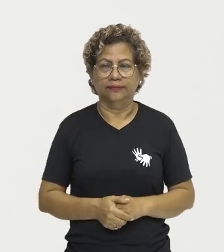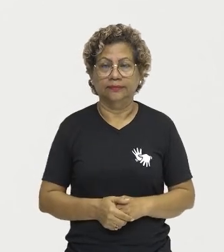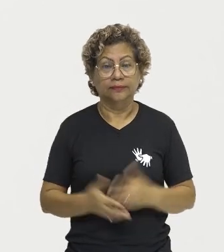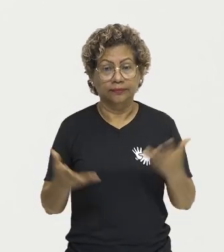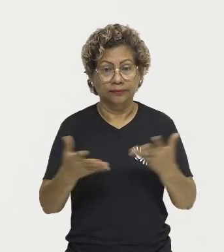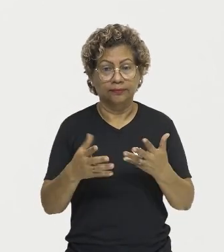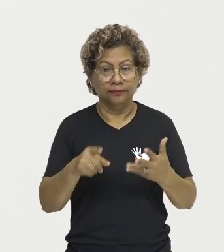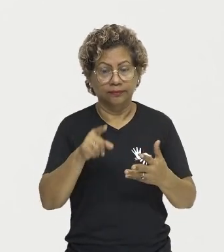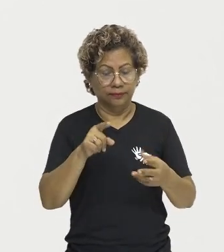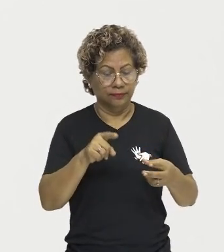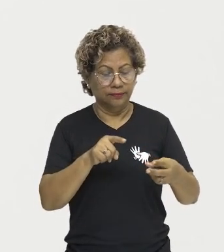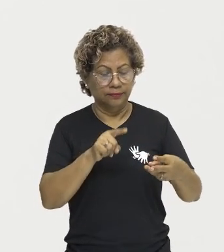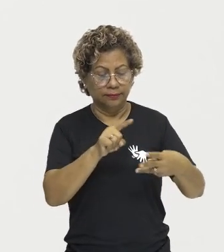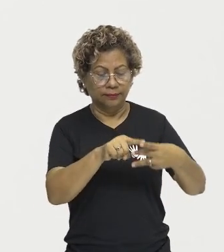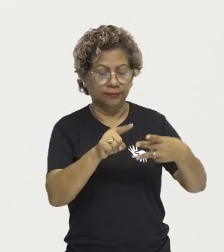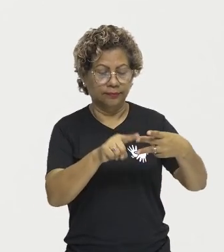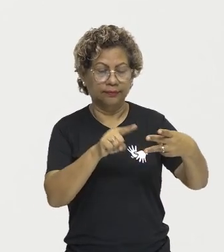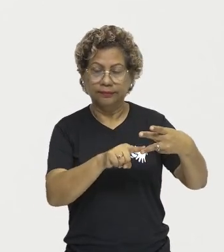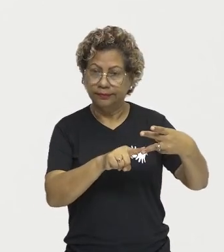você tem